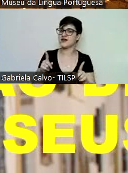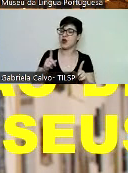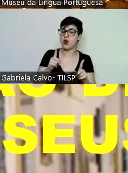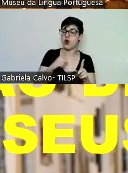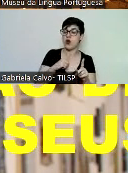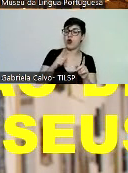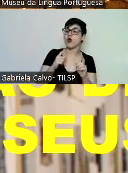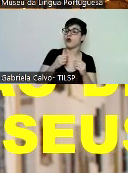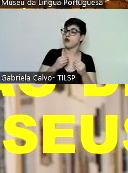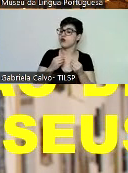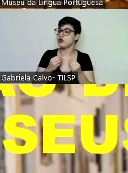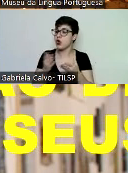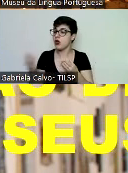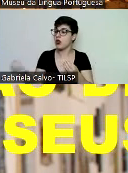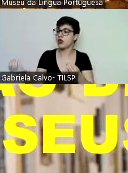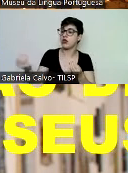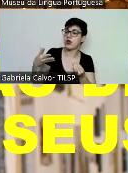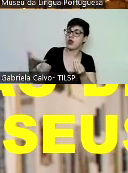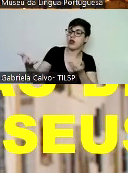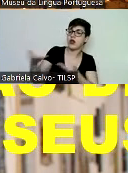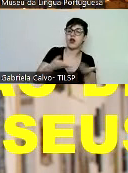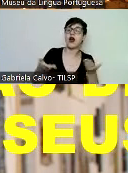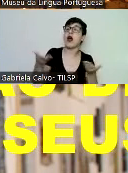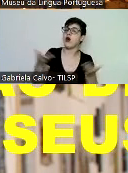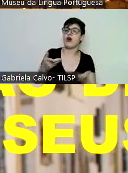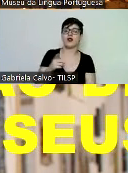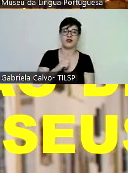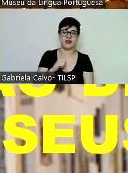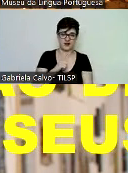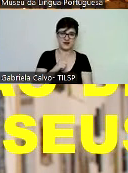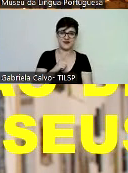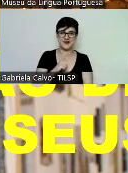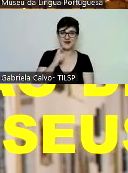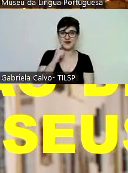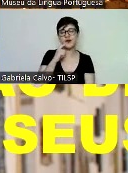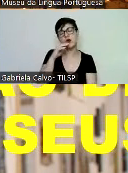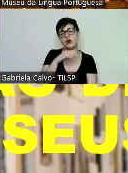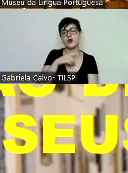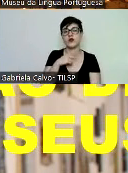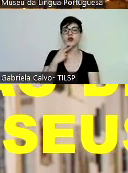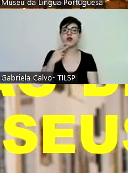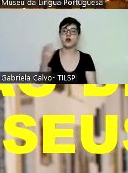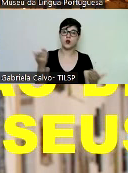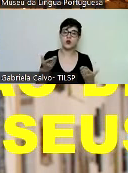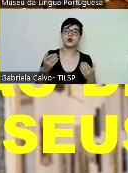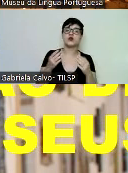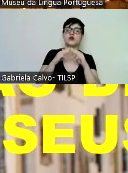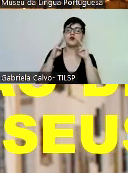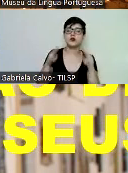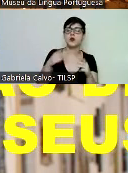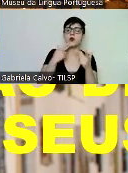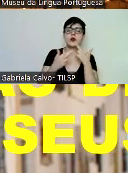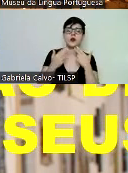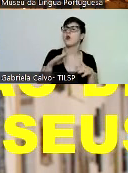principalmente no campo da gestão com desafios né então vou falar claro Qual é o impacto disso nos museus de língua em especial